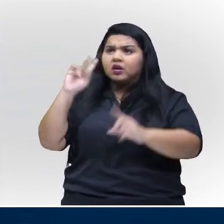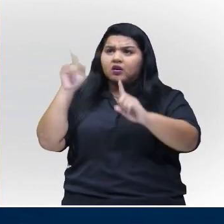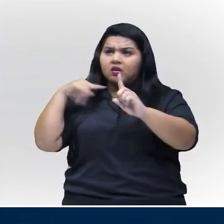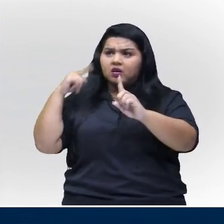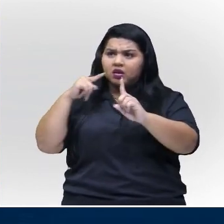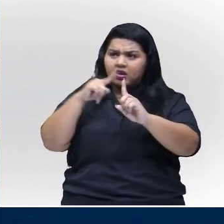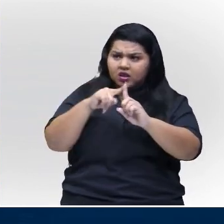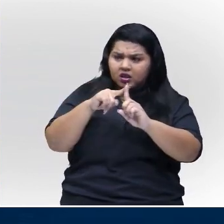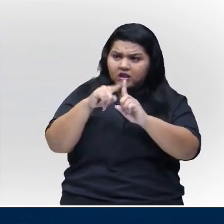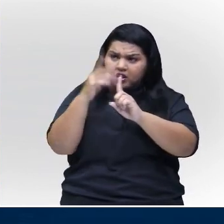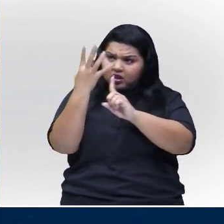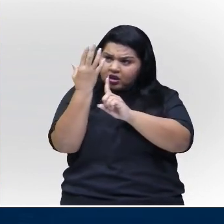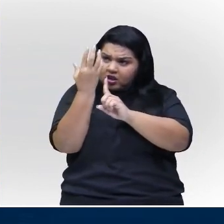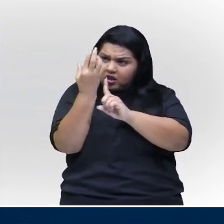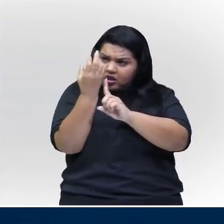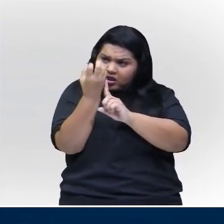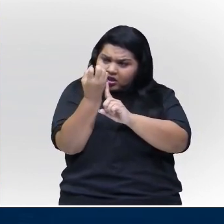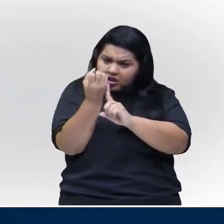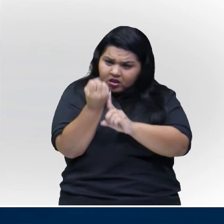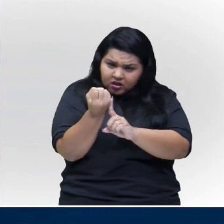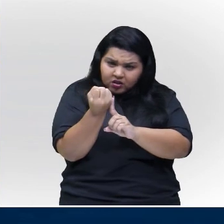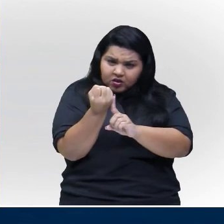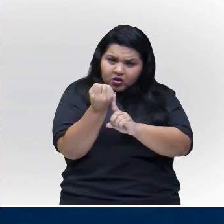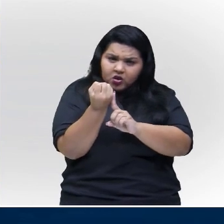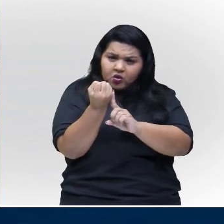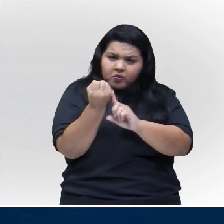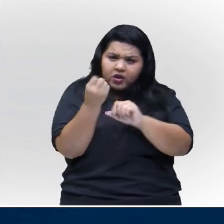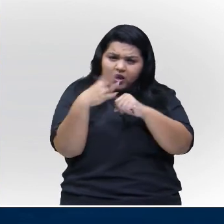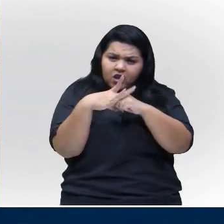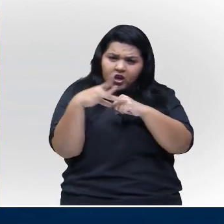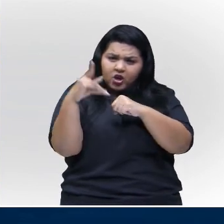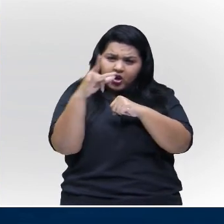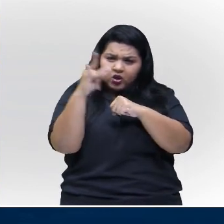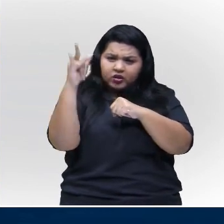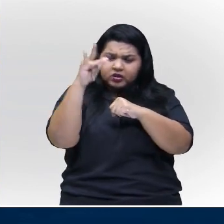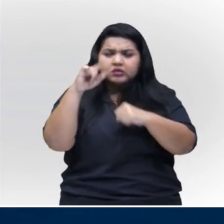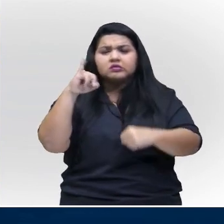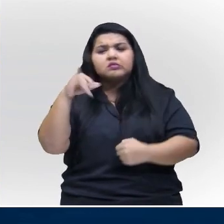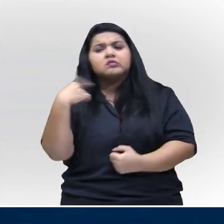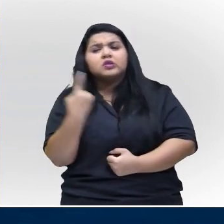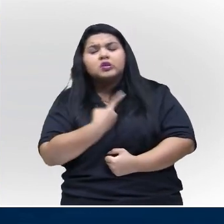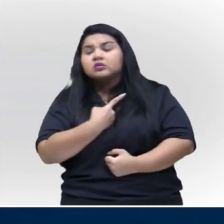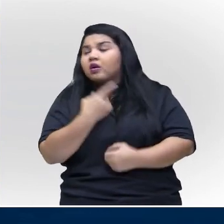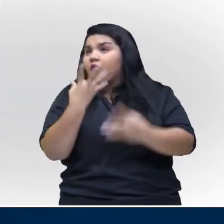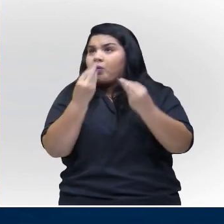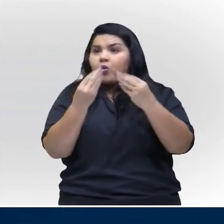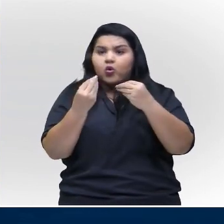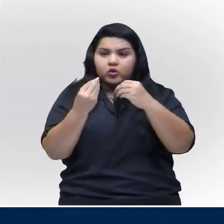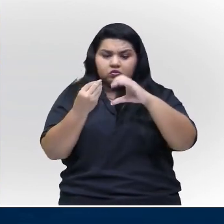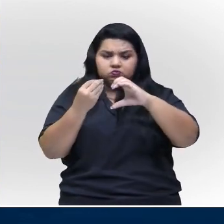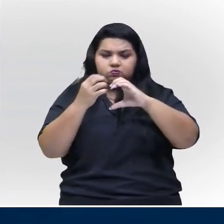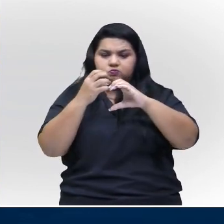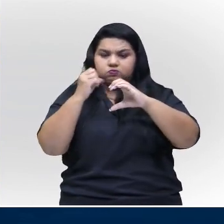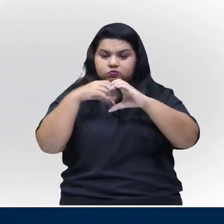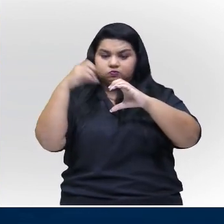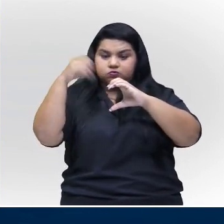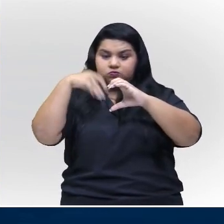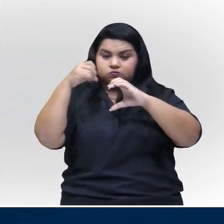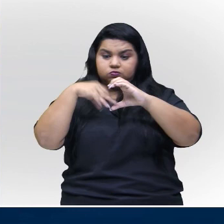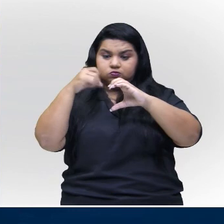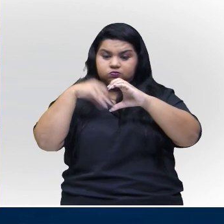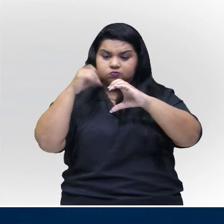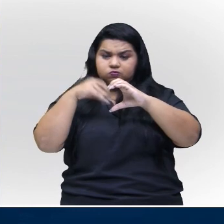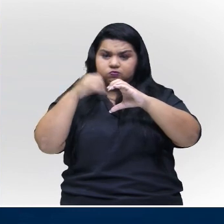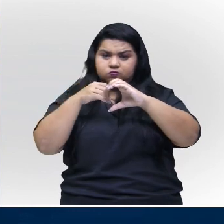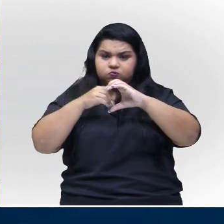é de digerir substâncias orgânicas, né? Se a gente tiver lisossomos demais, eles vão acabar